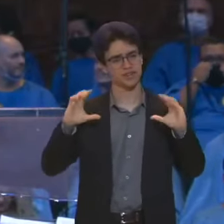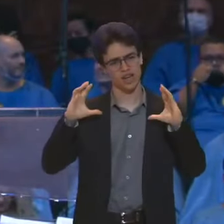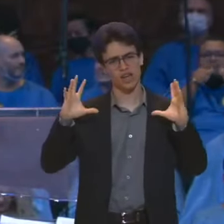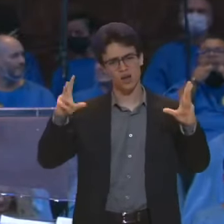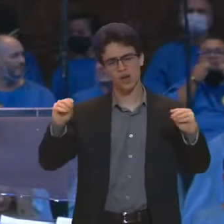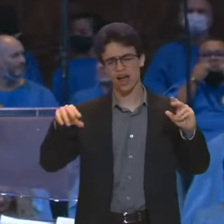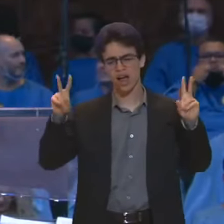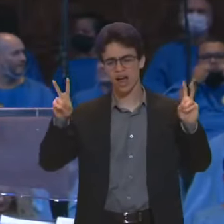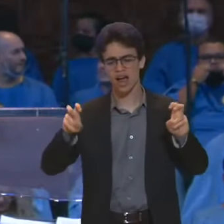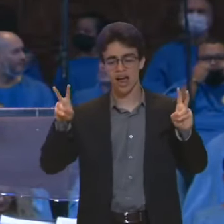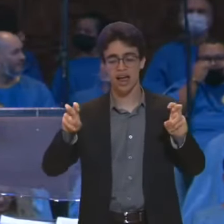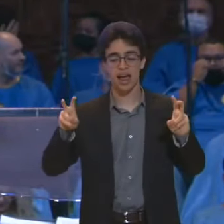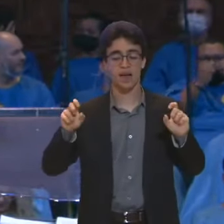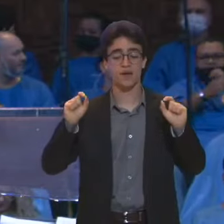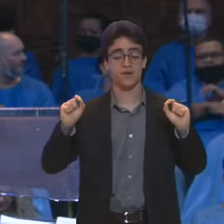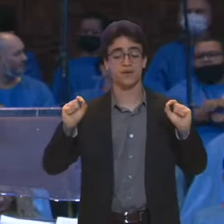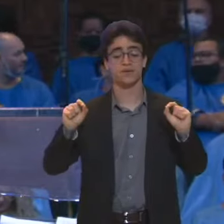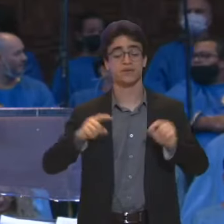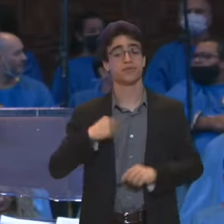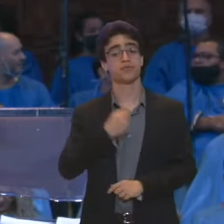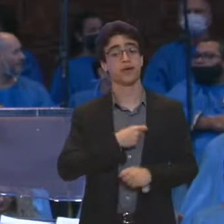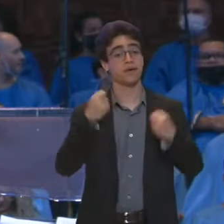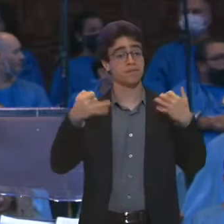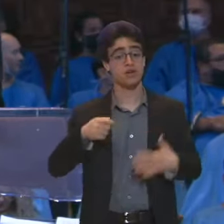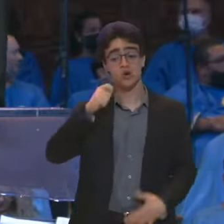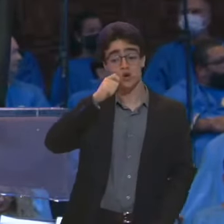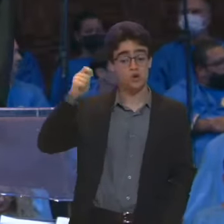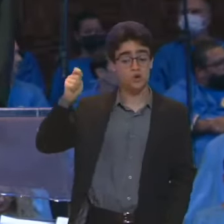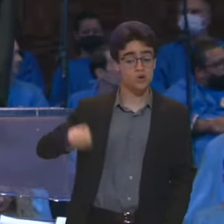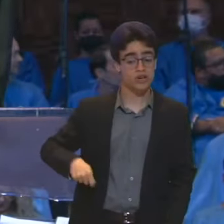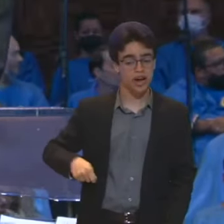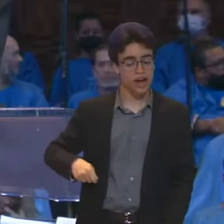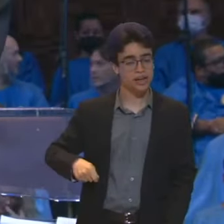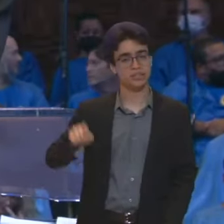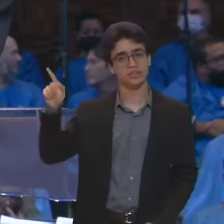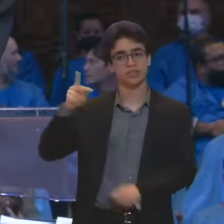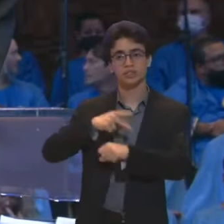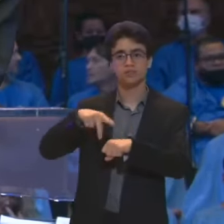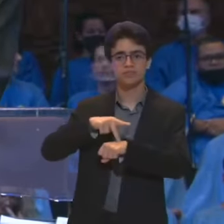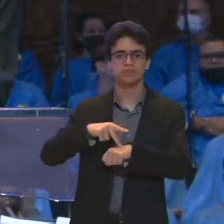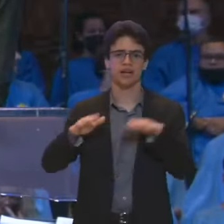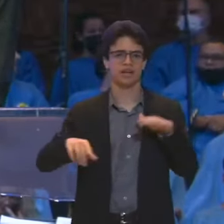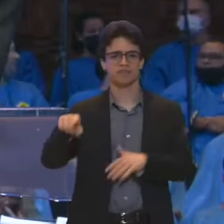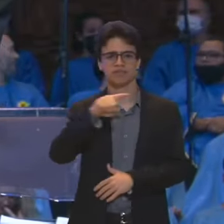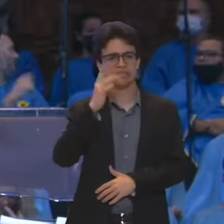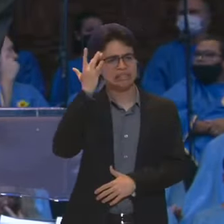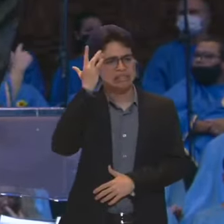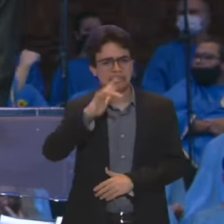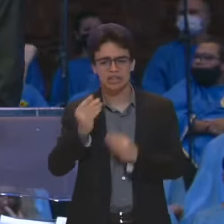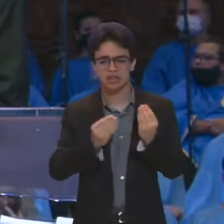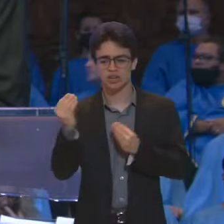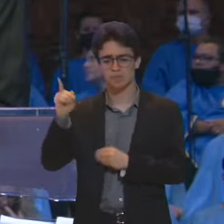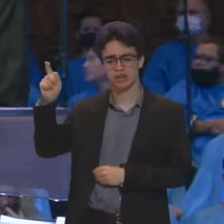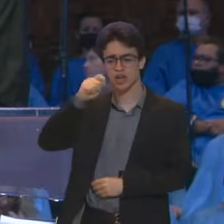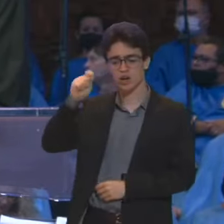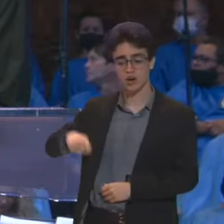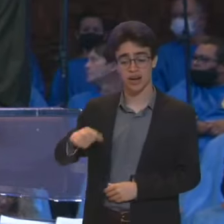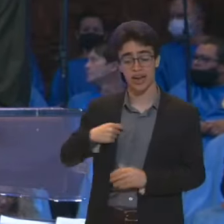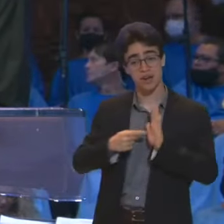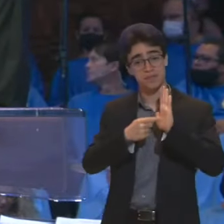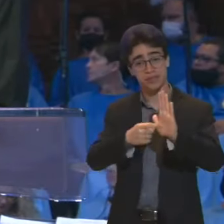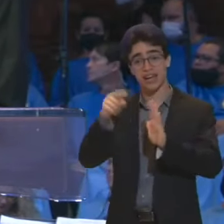geral, está se falando da Ucrânia. Muita gente não sabia nem onde fica a Ucrânia, então eu trouxe um mapa da Ucrânia